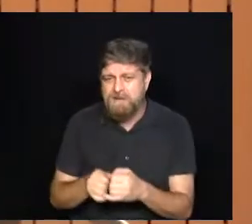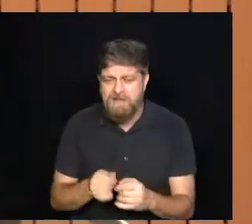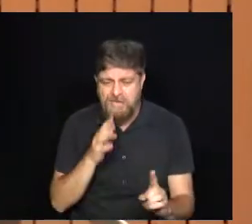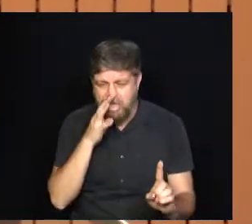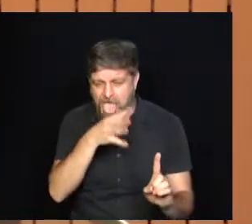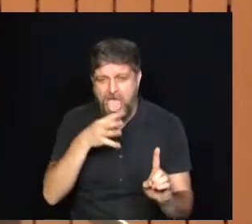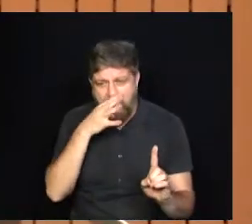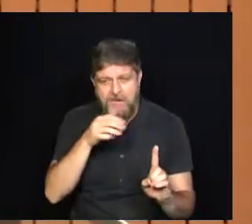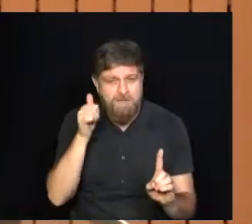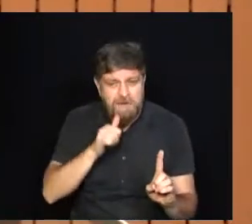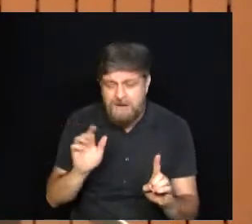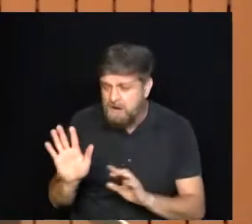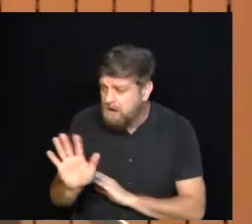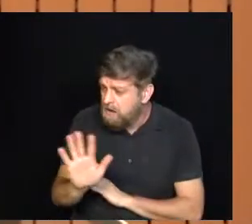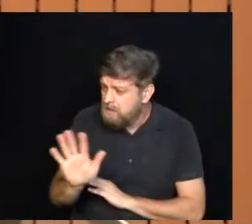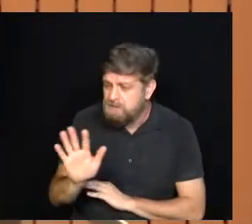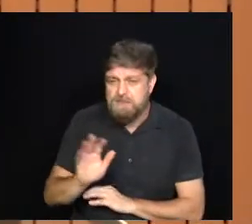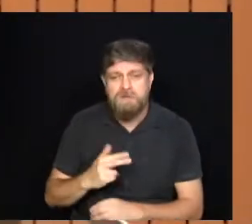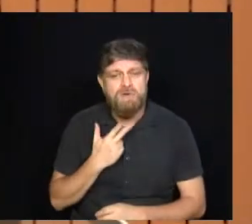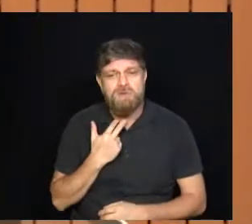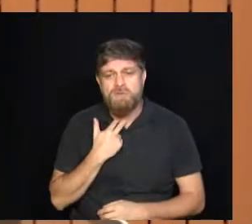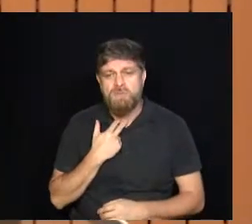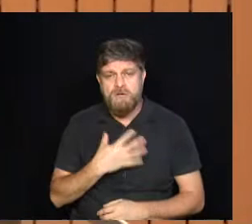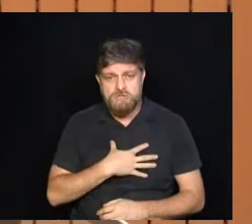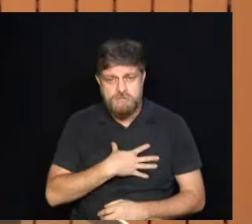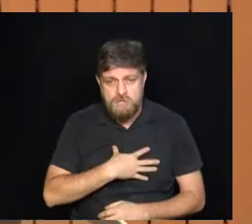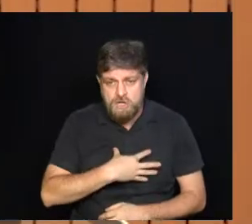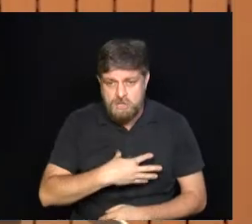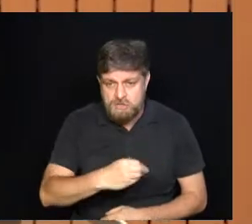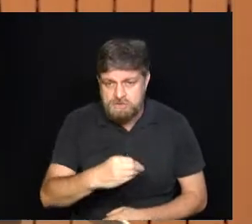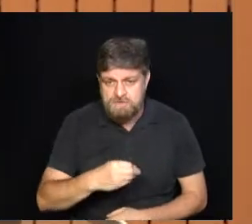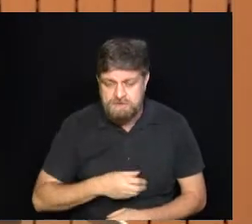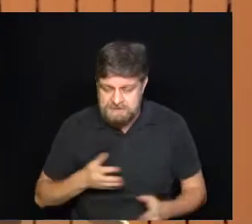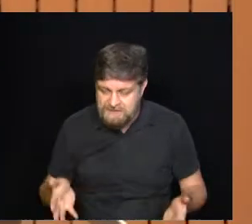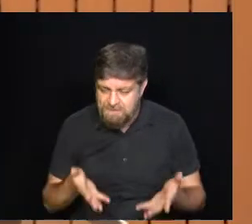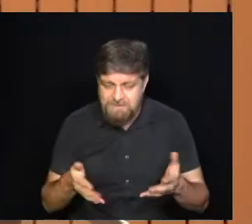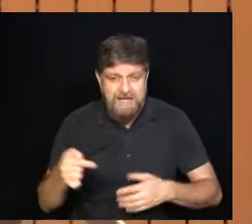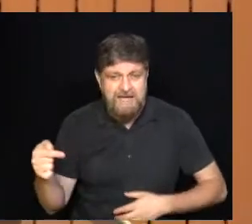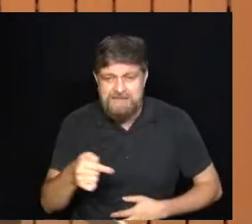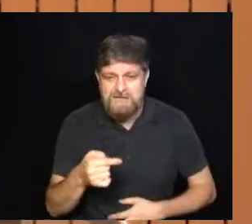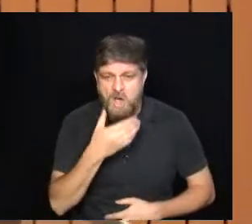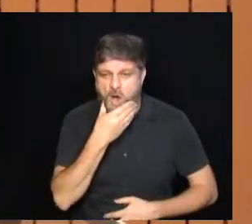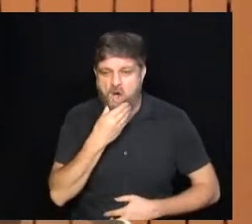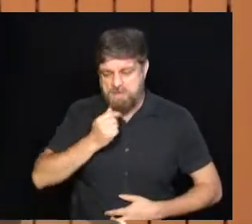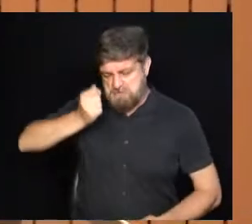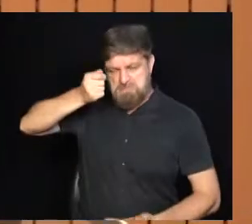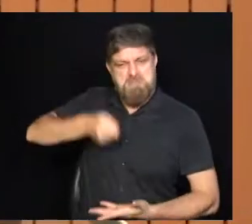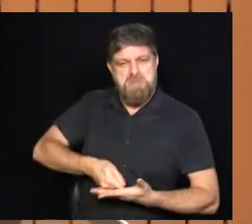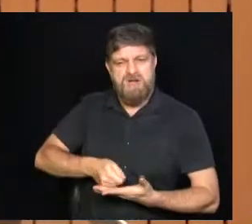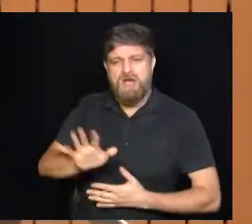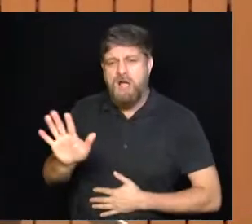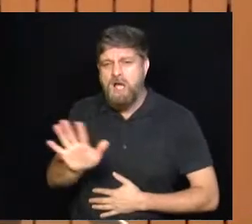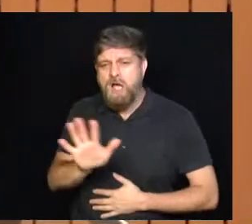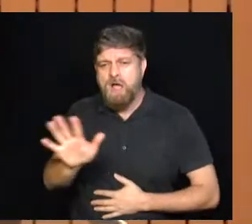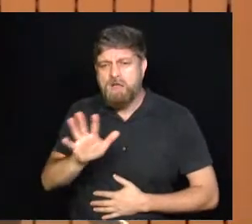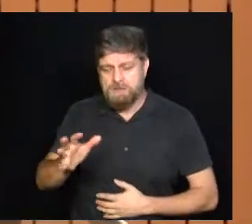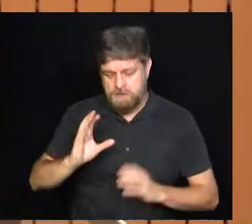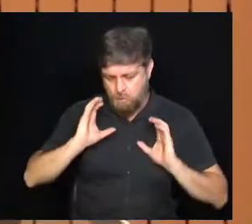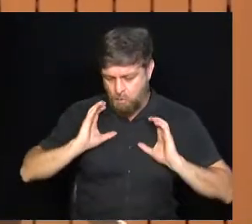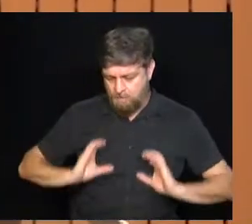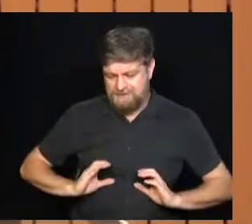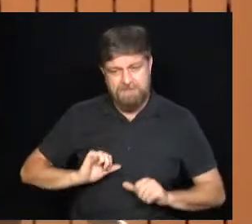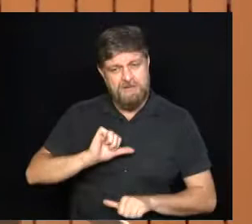não vamos incentivar nossos filhos, de uma maneira ou outra, a ter um comportamento machista, que esse comportamento lá na